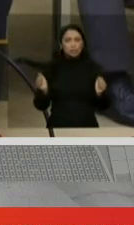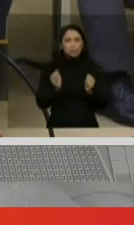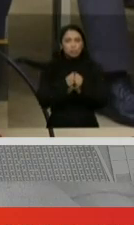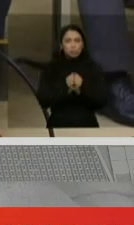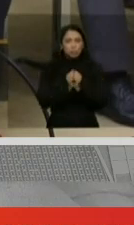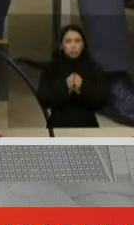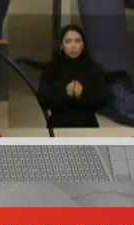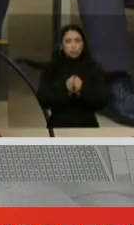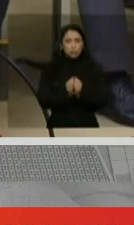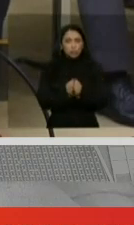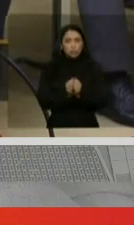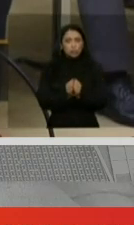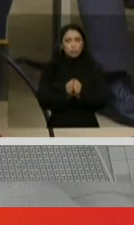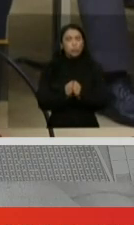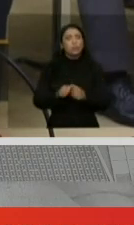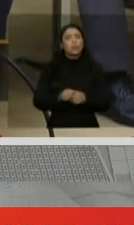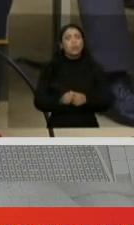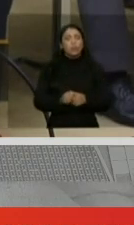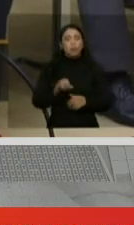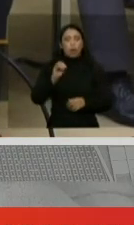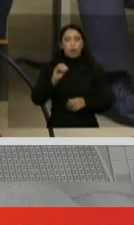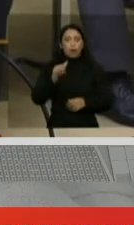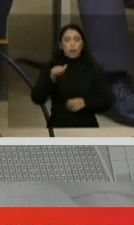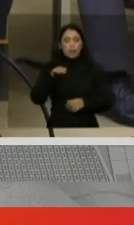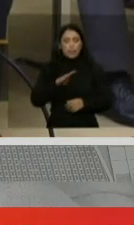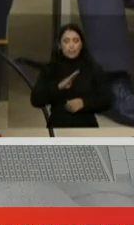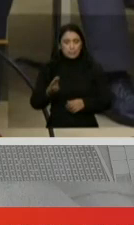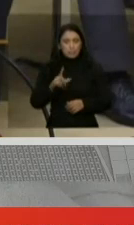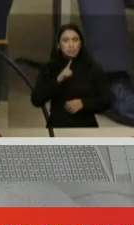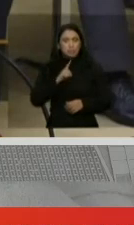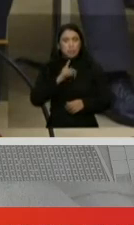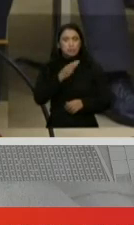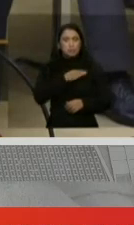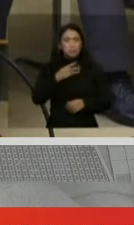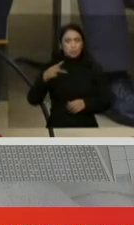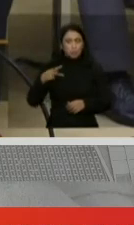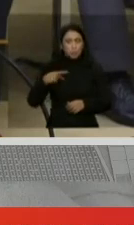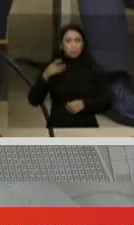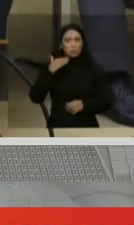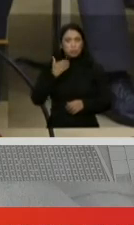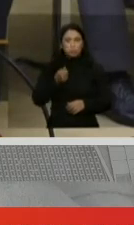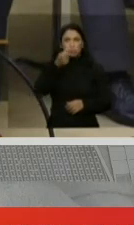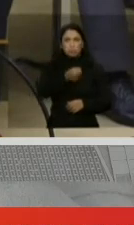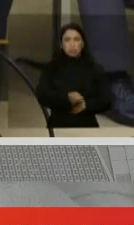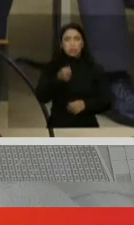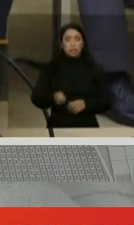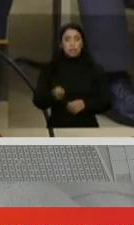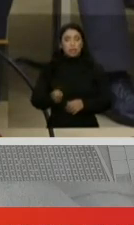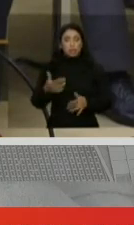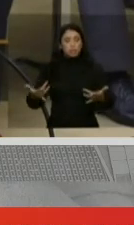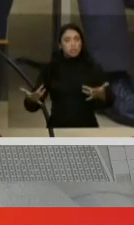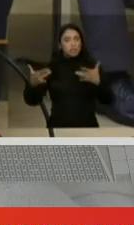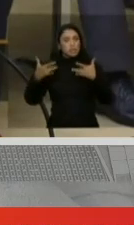nove línguas, né? Que é aquela língua que era criada por aquela ditadura, onde uma palavra queria dizer outra coisa, e que o